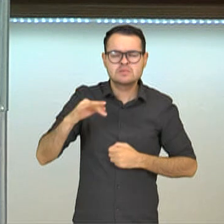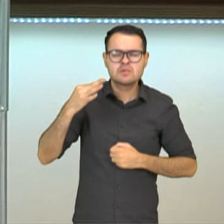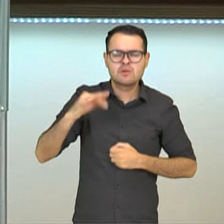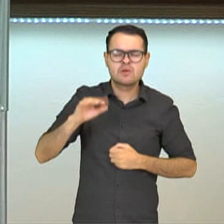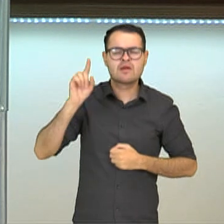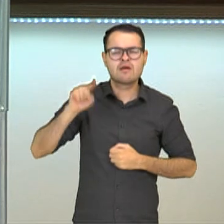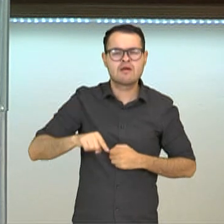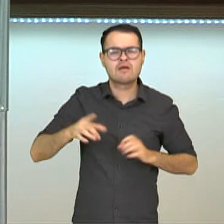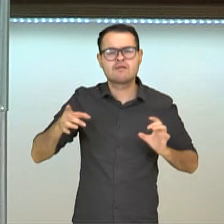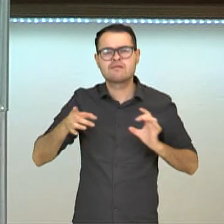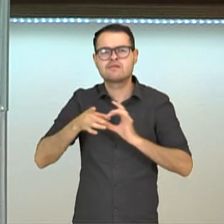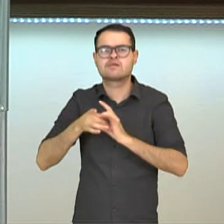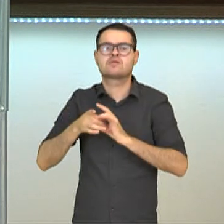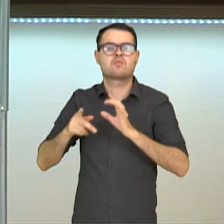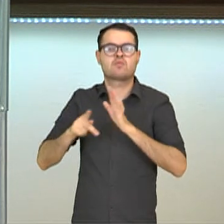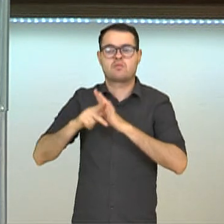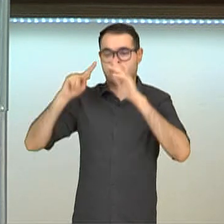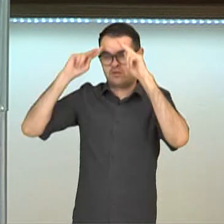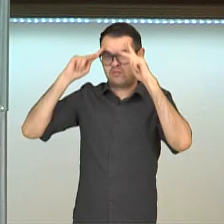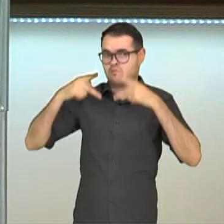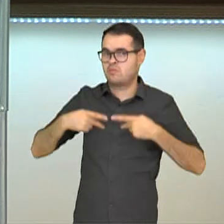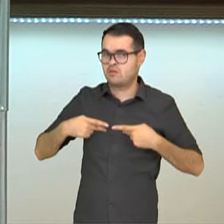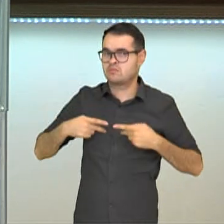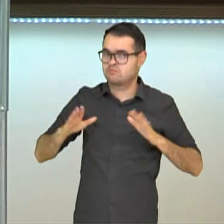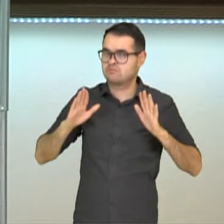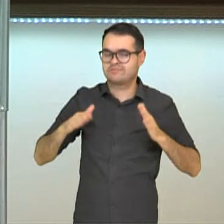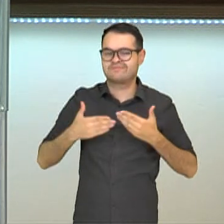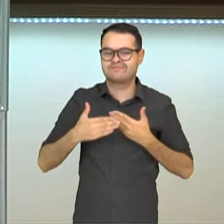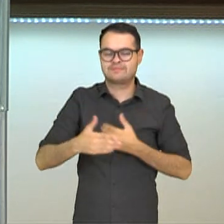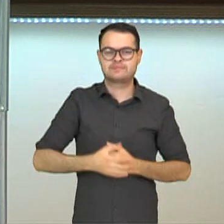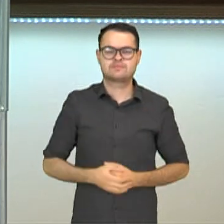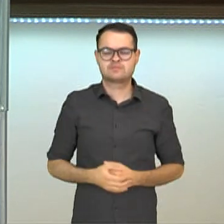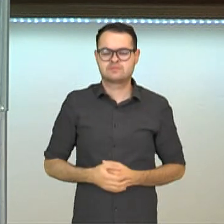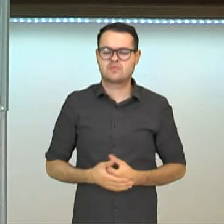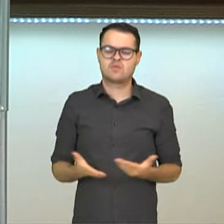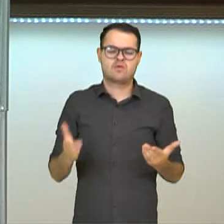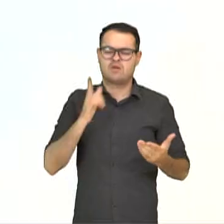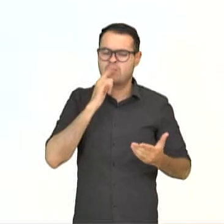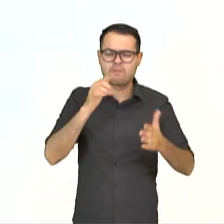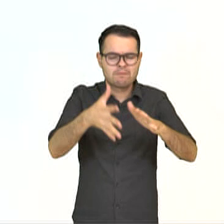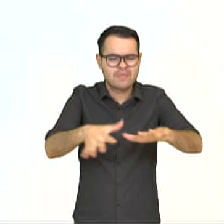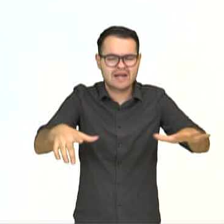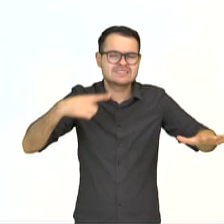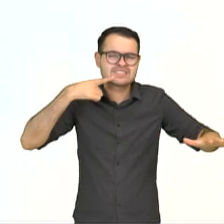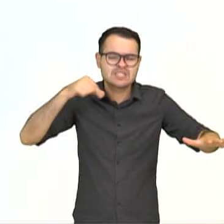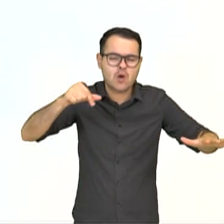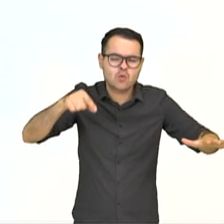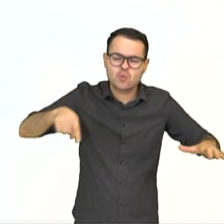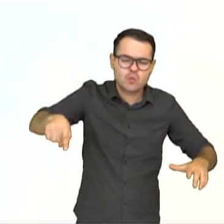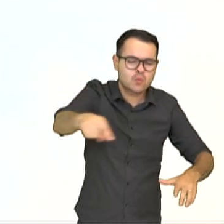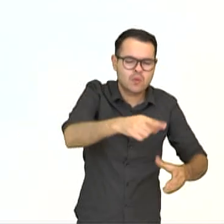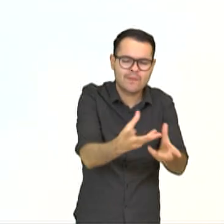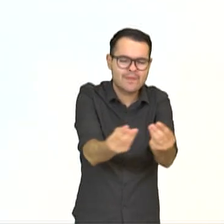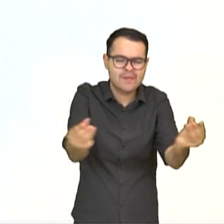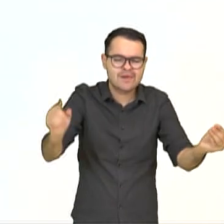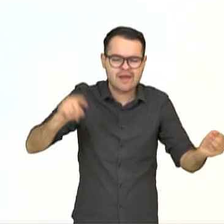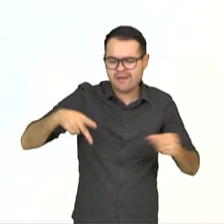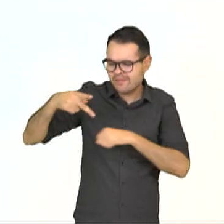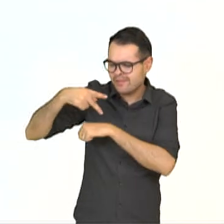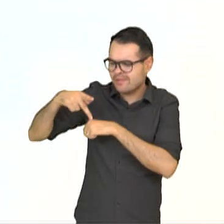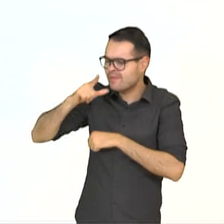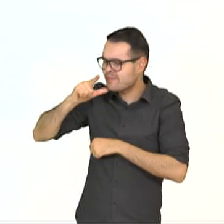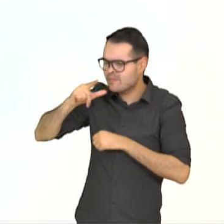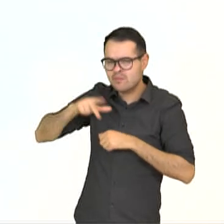são características atribuídas a seres humanos. Vamos ler então. Ó mar salgado, quanto do teu sal são lágrimas de Portugal? Por